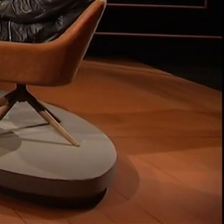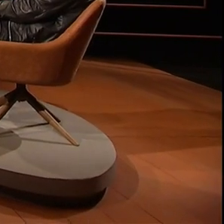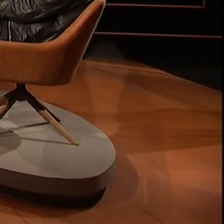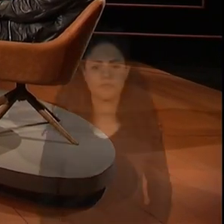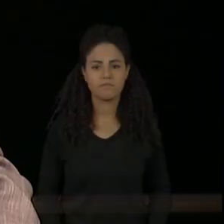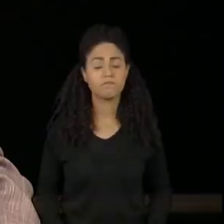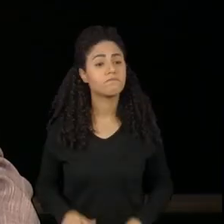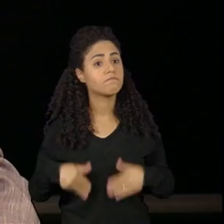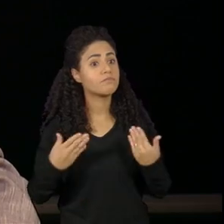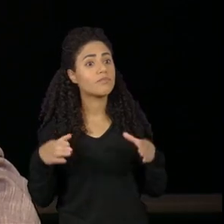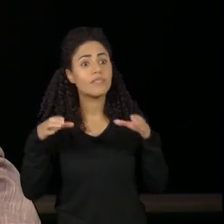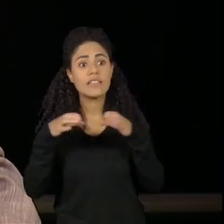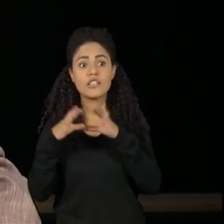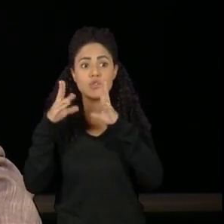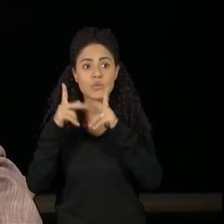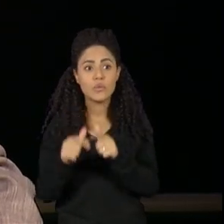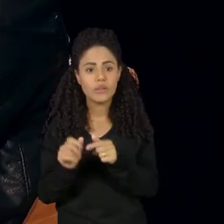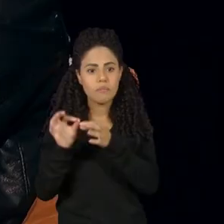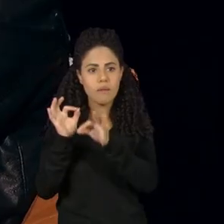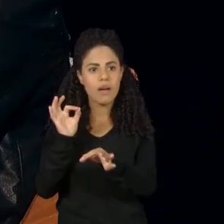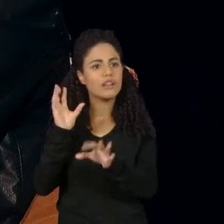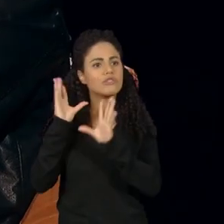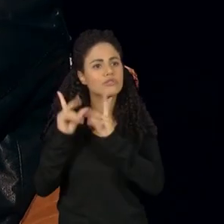Dessa turma toda, o Kerouac é o teu favorito?